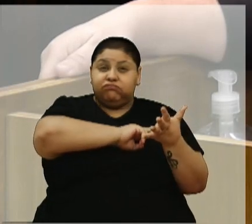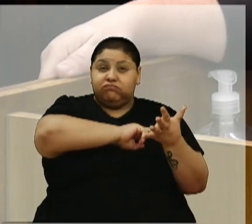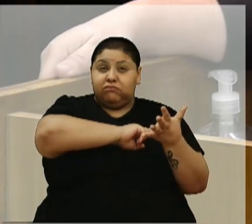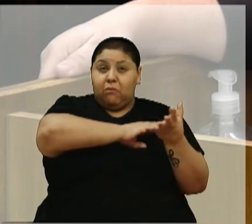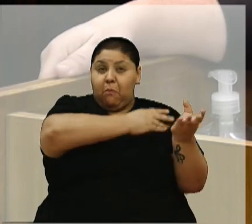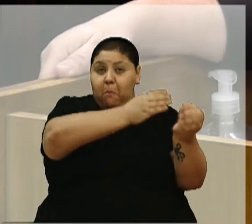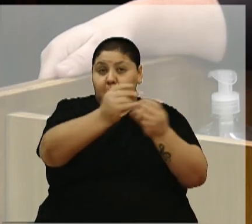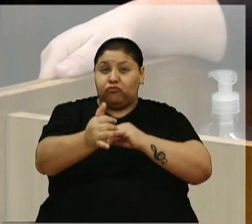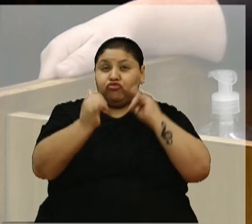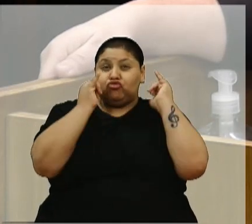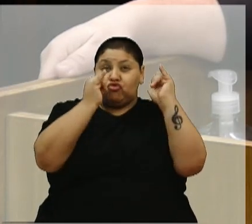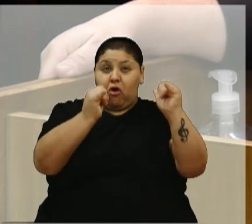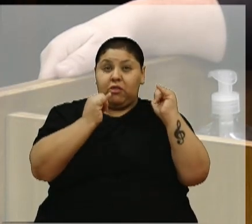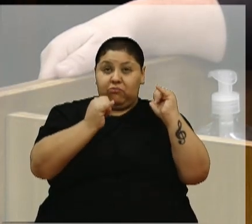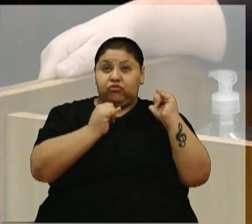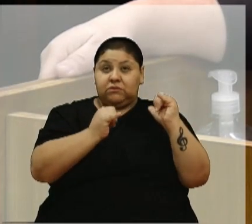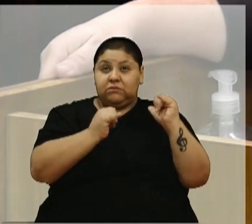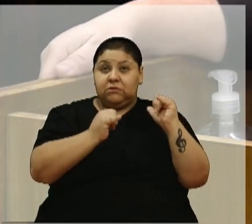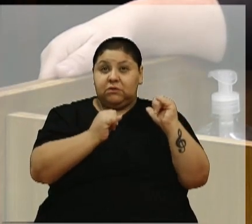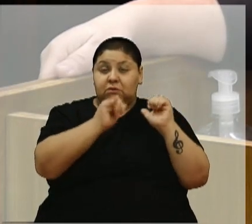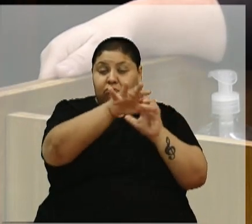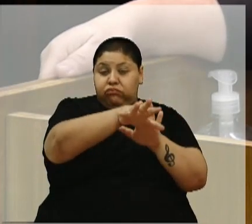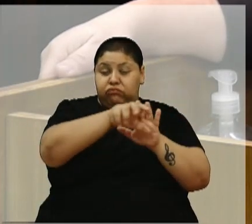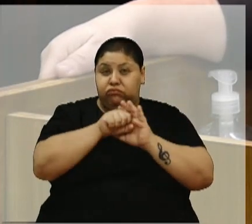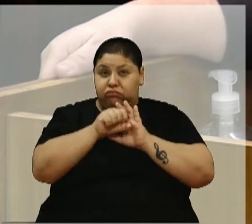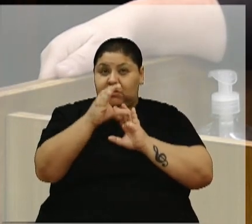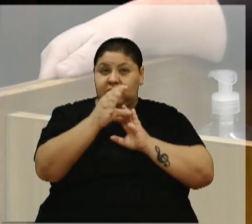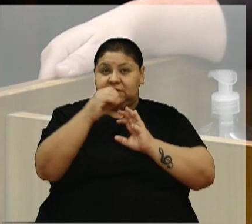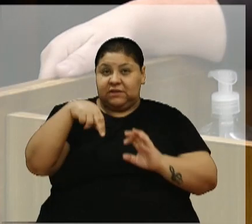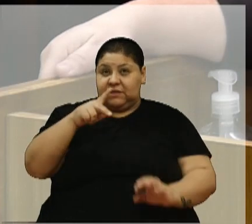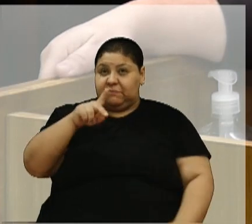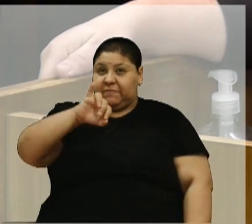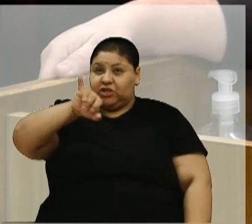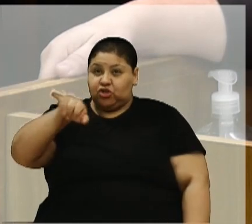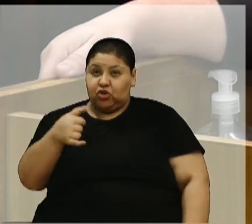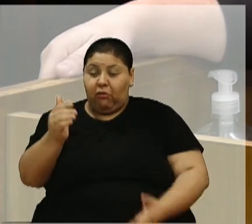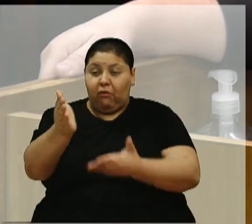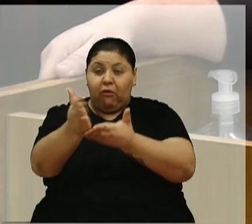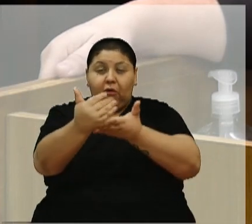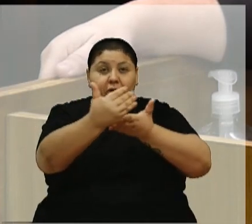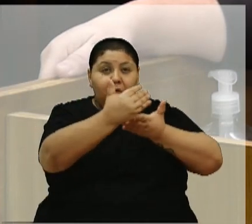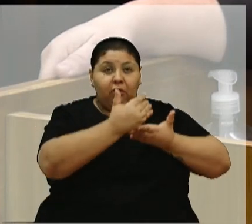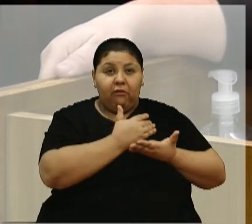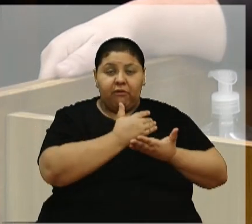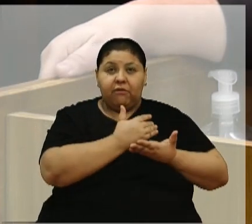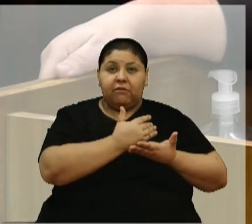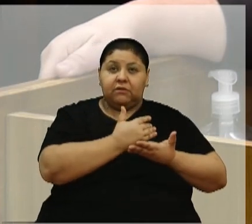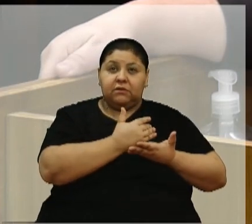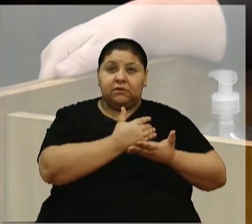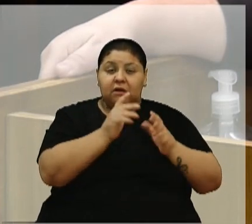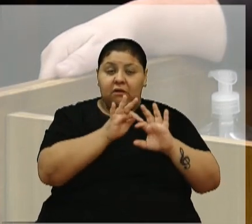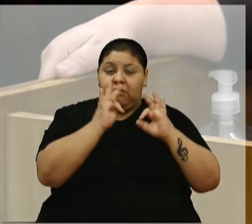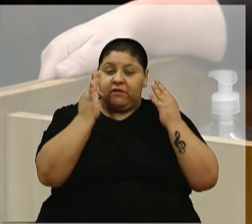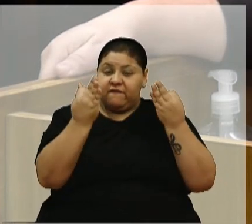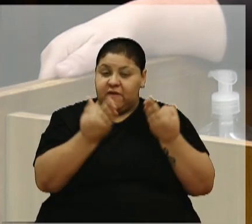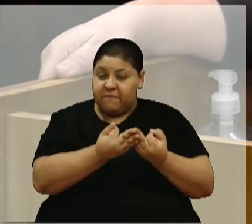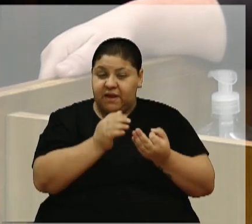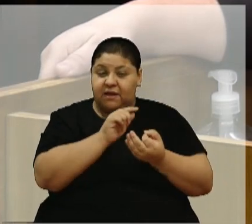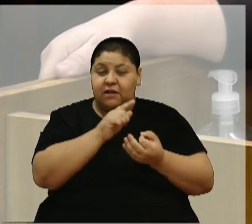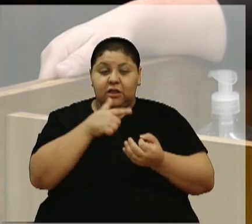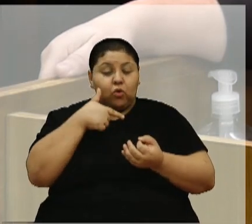foram apreendidos, CNPJs deixados de poder arrecadar, suas famílias podendo deixar de